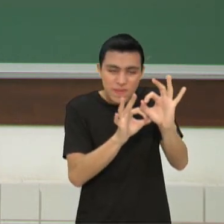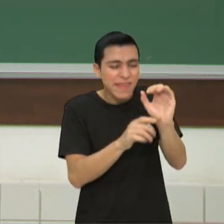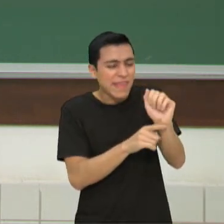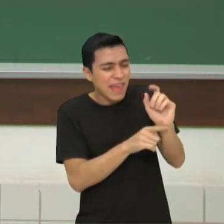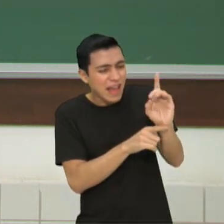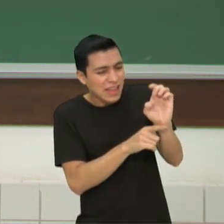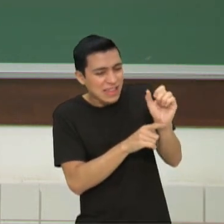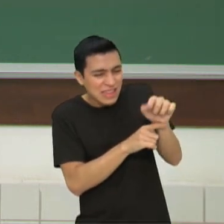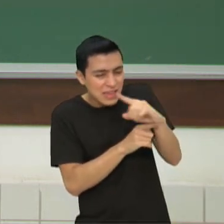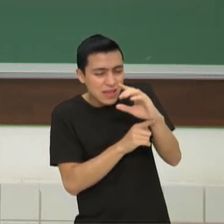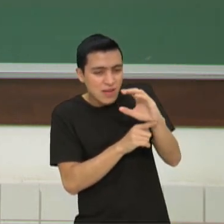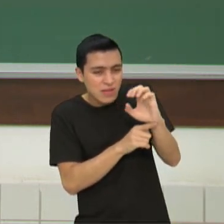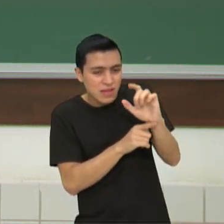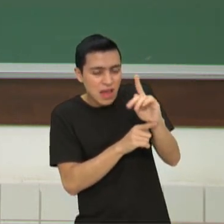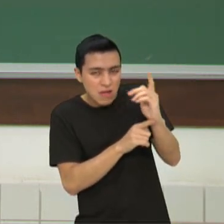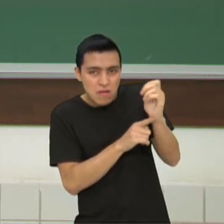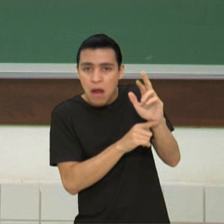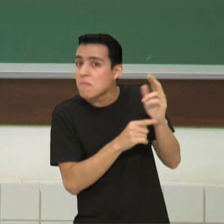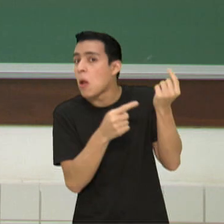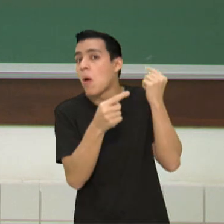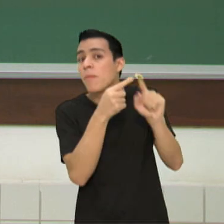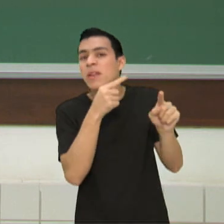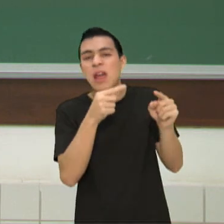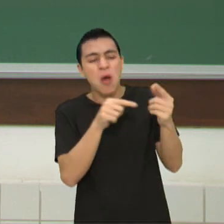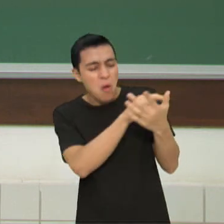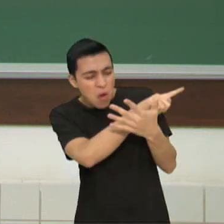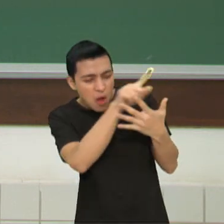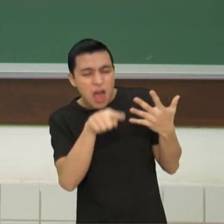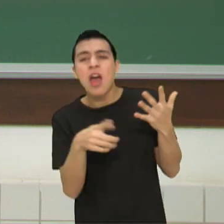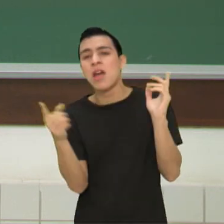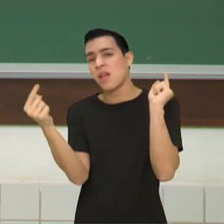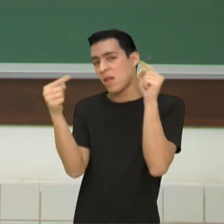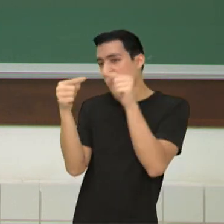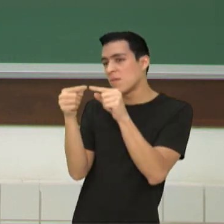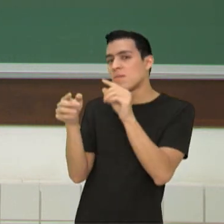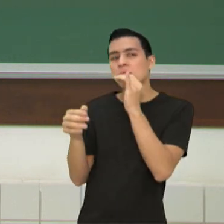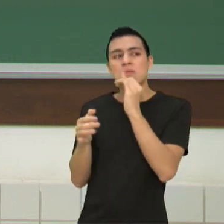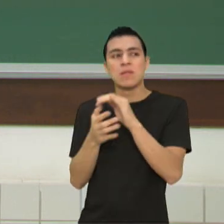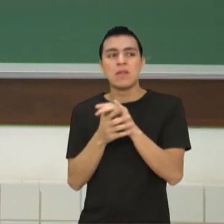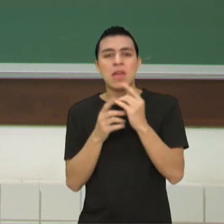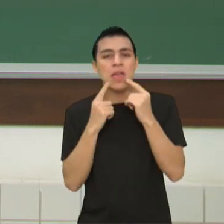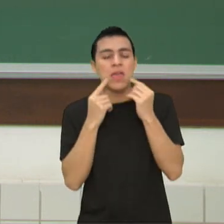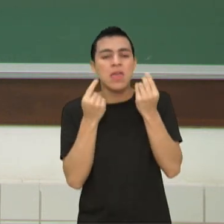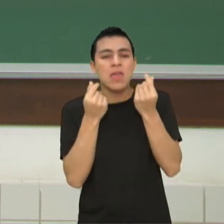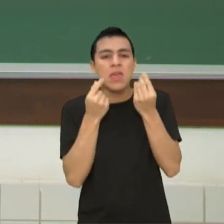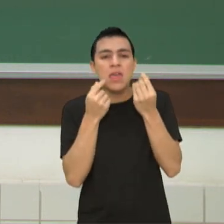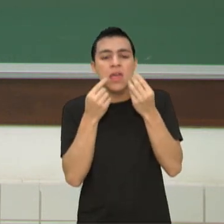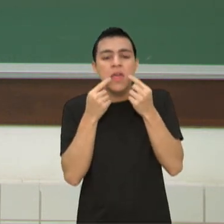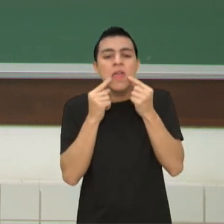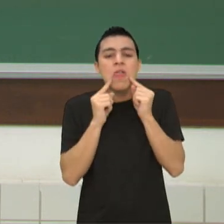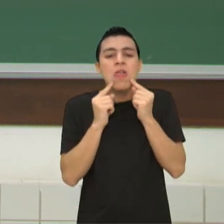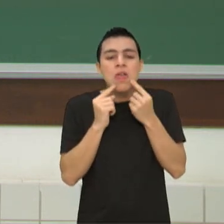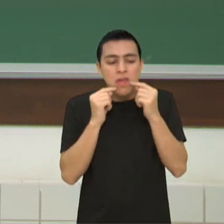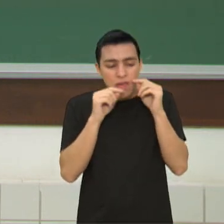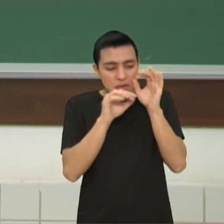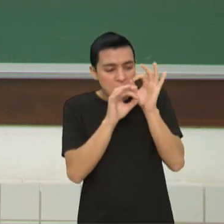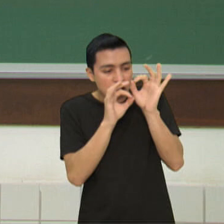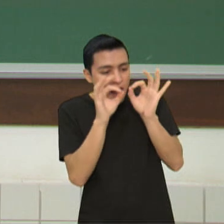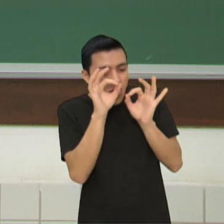celular. O resto são tudo funções deles. Então, uma glândula salivar, ela tem células produzindo